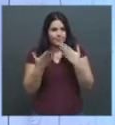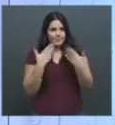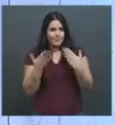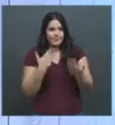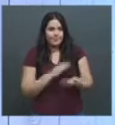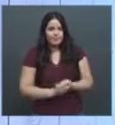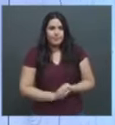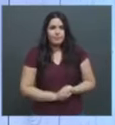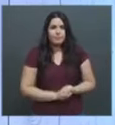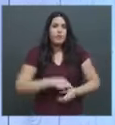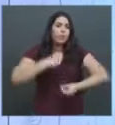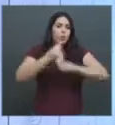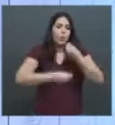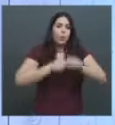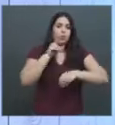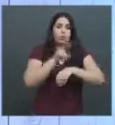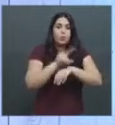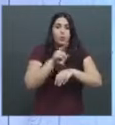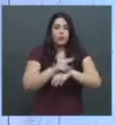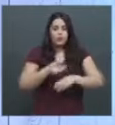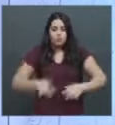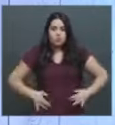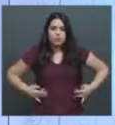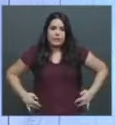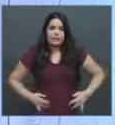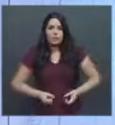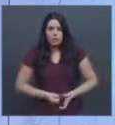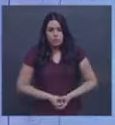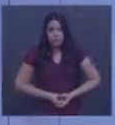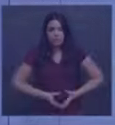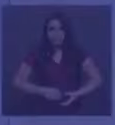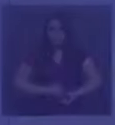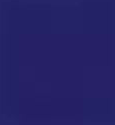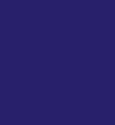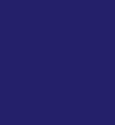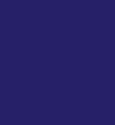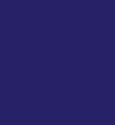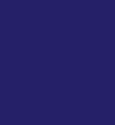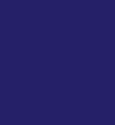bate-papo sobre como cuidar bem dos rins e da bexiga.